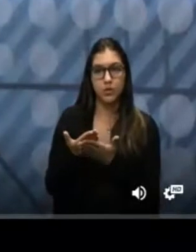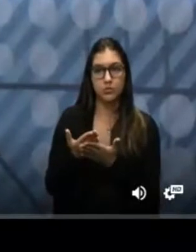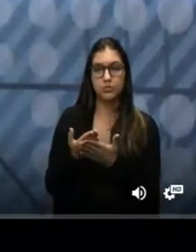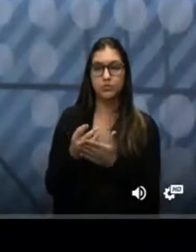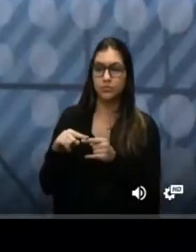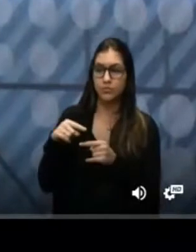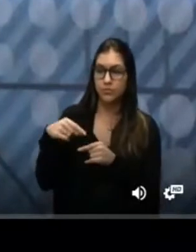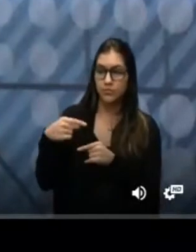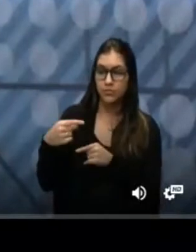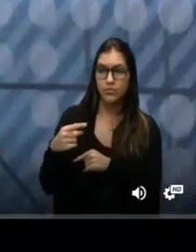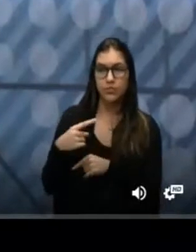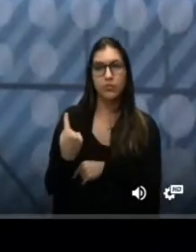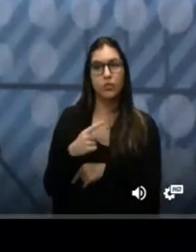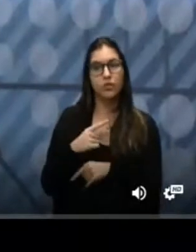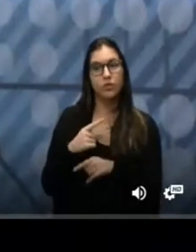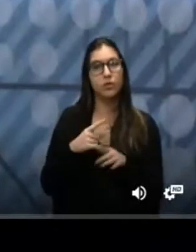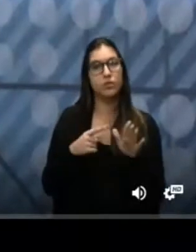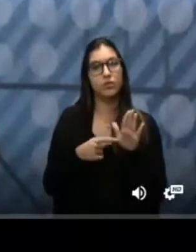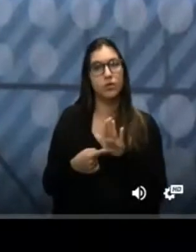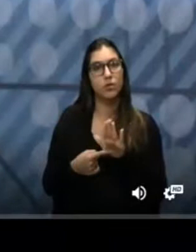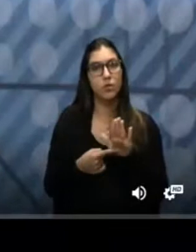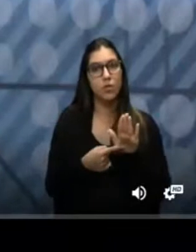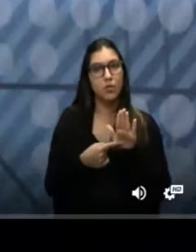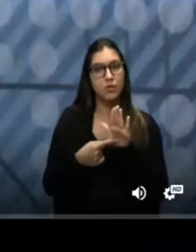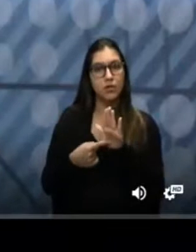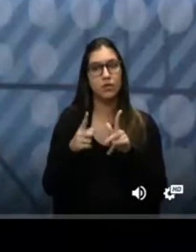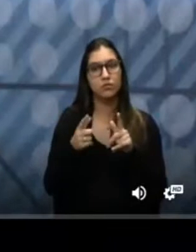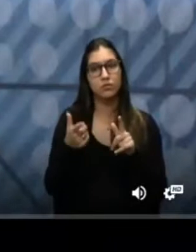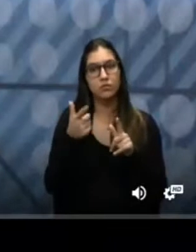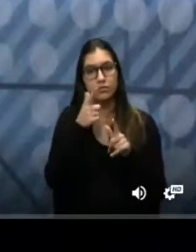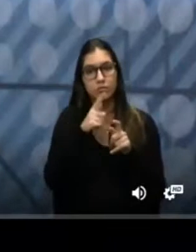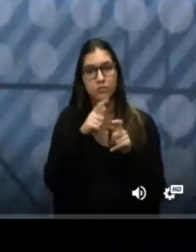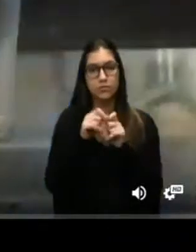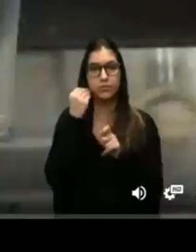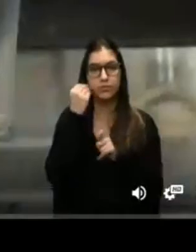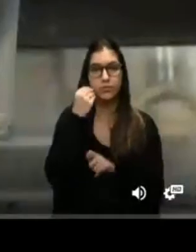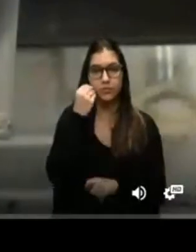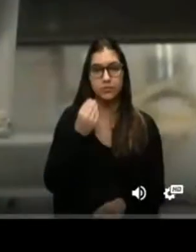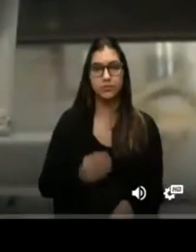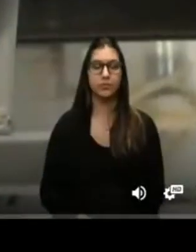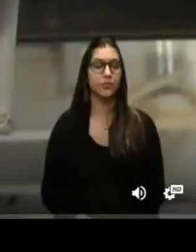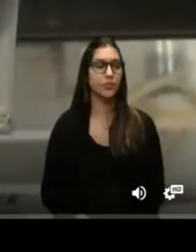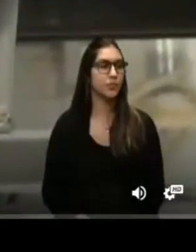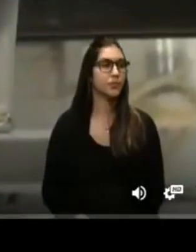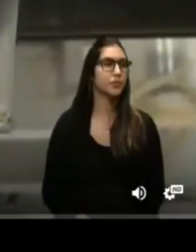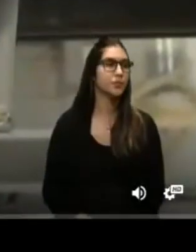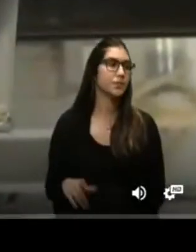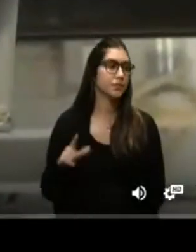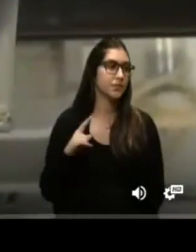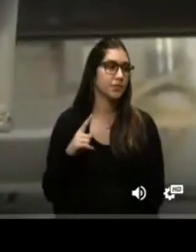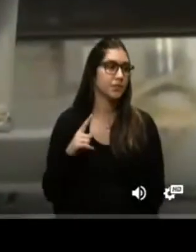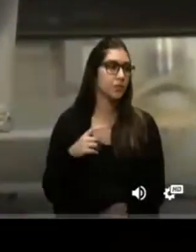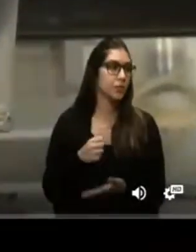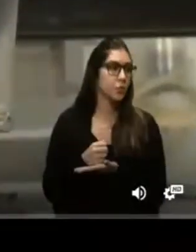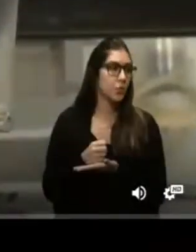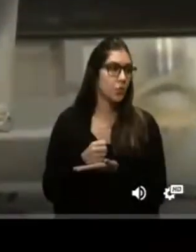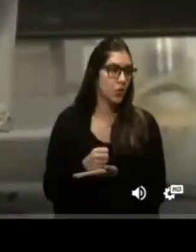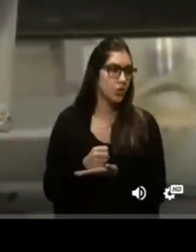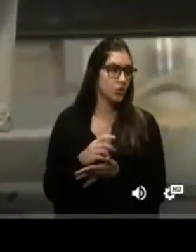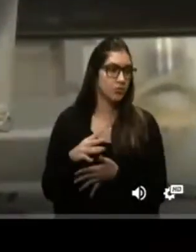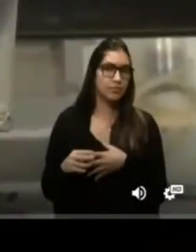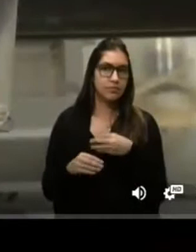nós temos a demonstração da... Presta atenção, gente, olha só que interessante, ó. Olha o equipamento. Ali o suporte, nós vamos adicionar